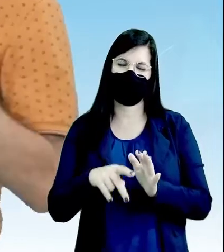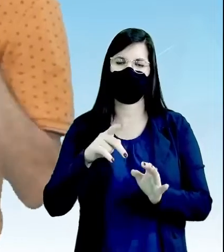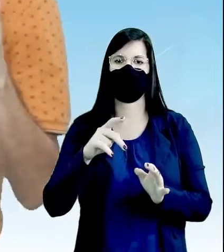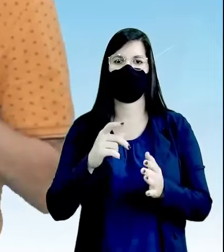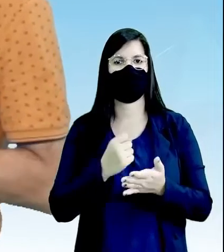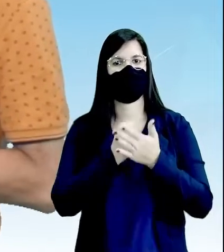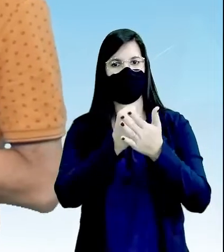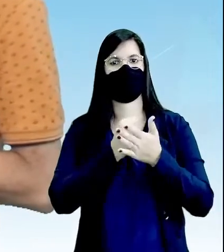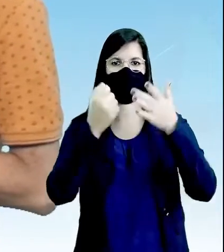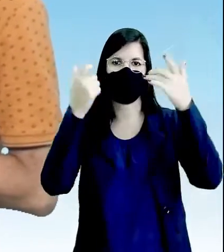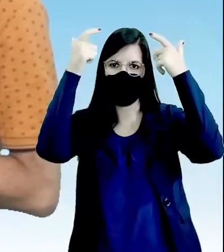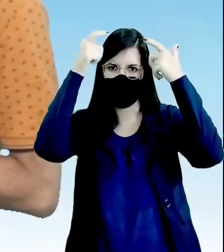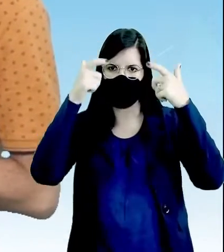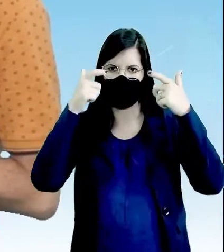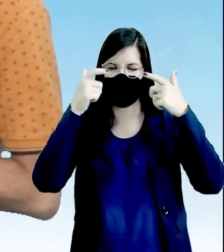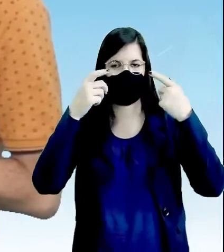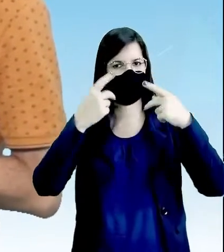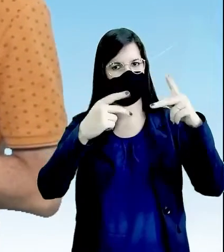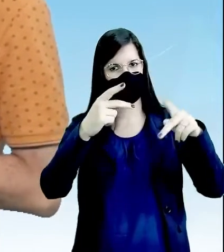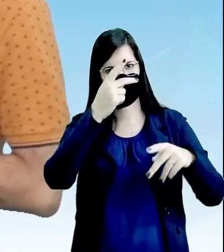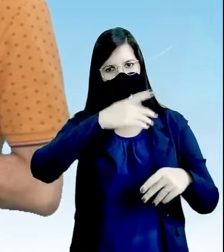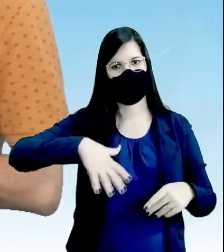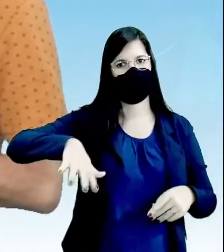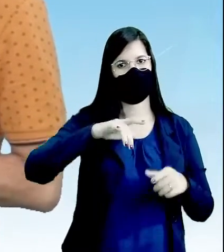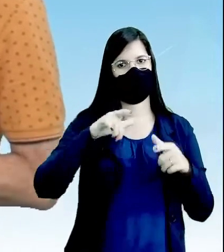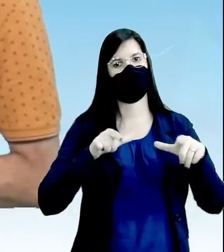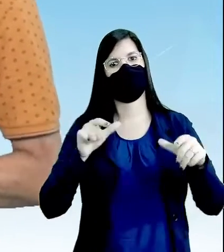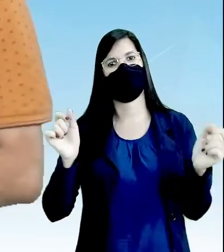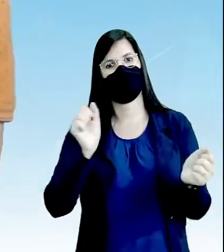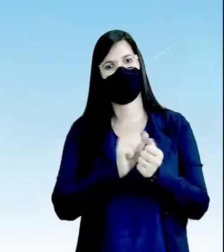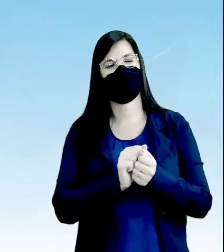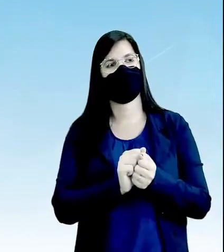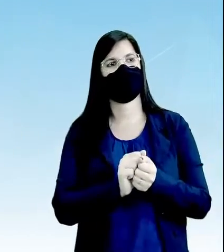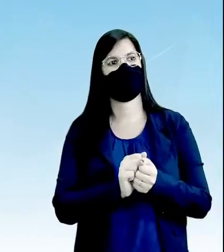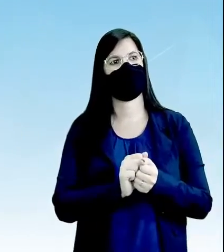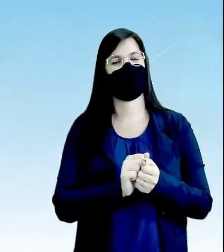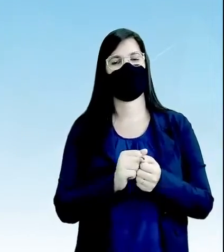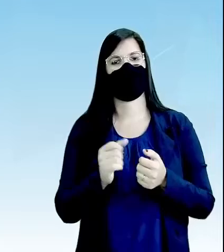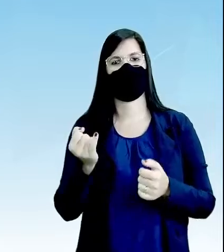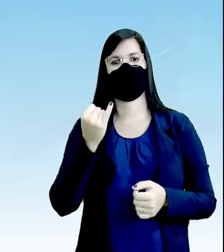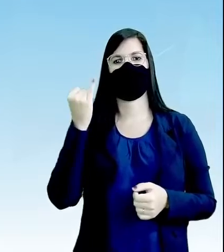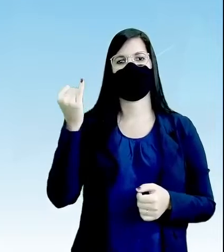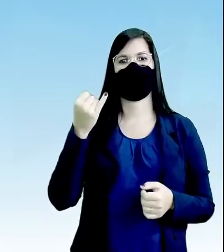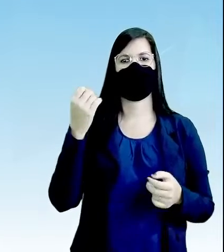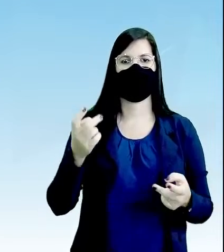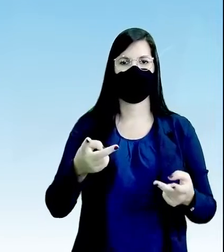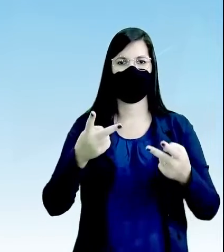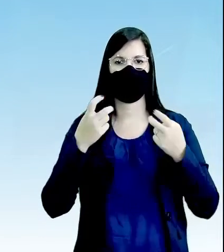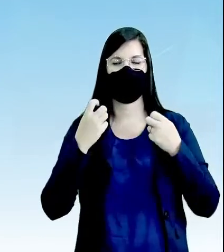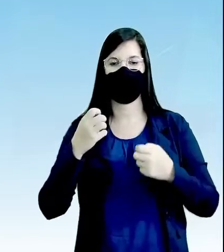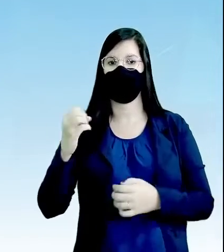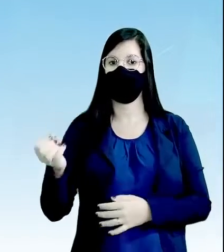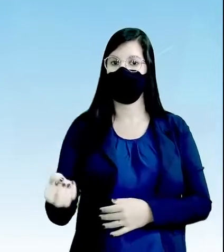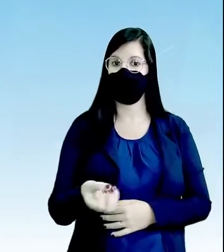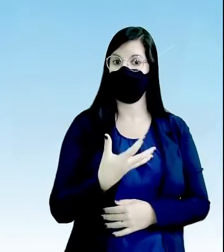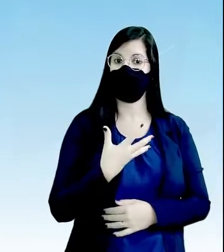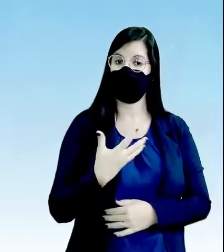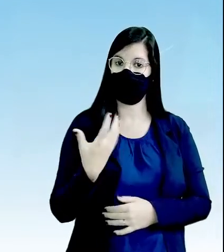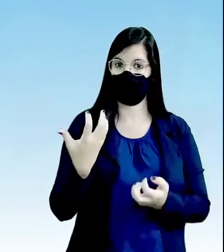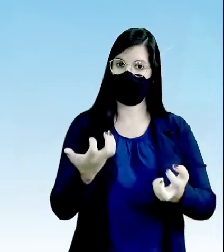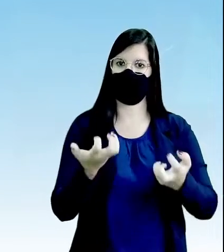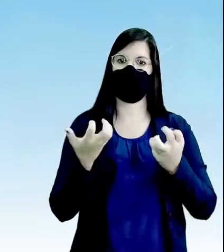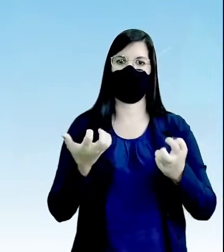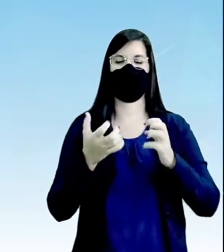VI e o seu grupo. Um ponto importante que a gente já escuta aí os ecos de uma liberdade, não é